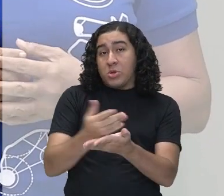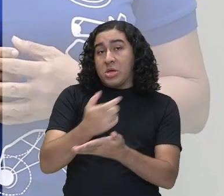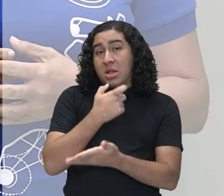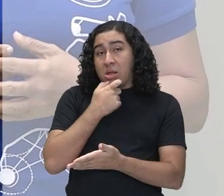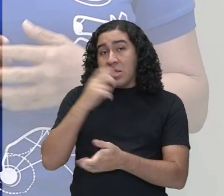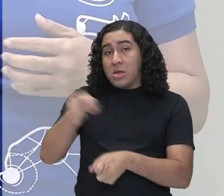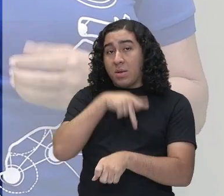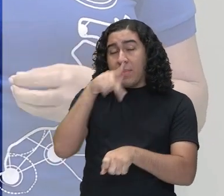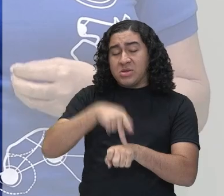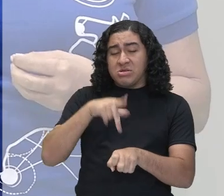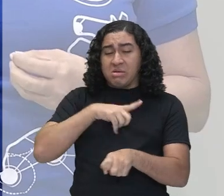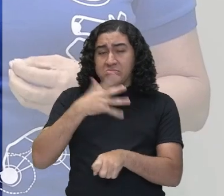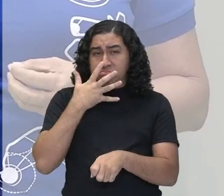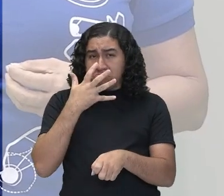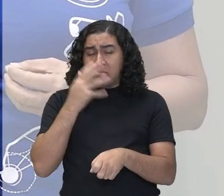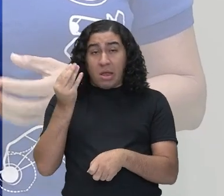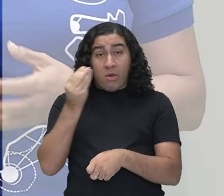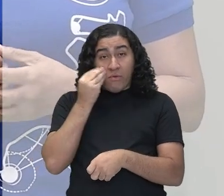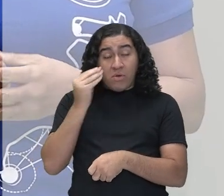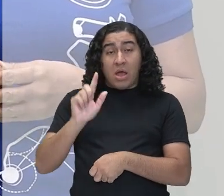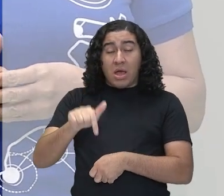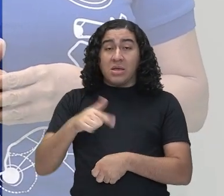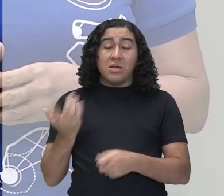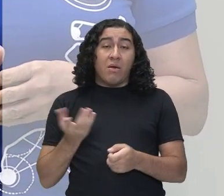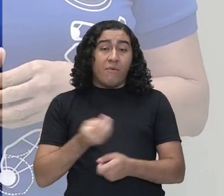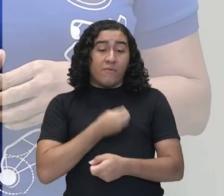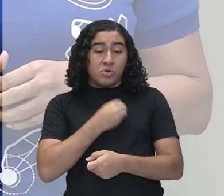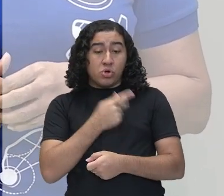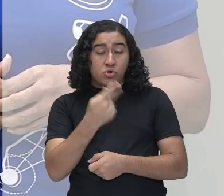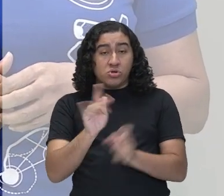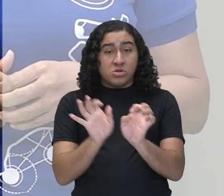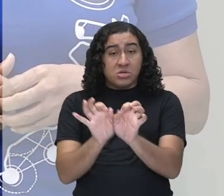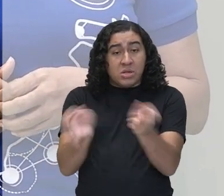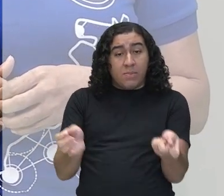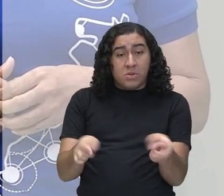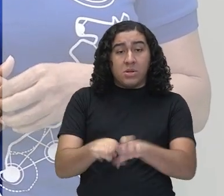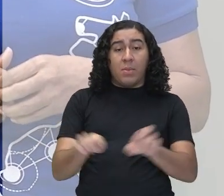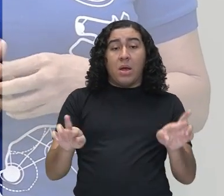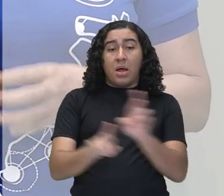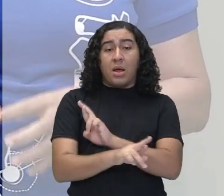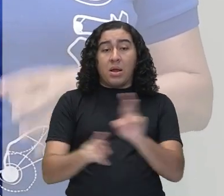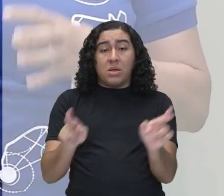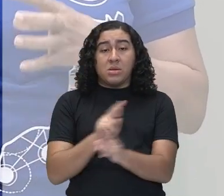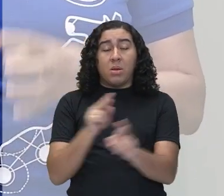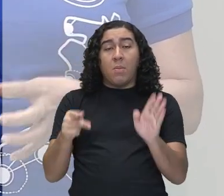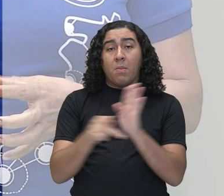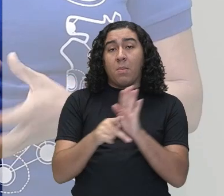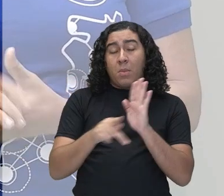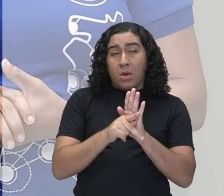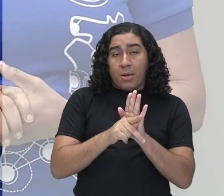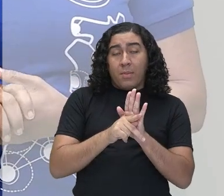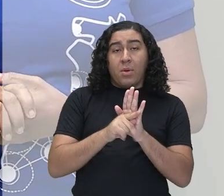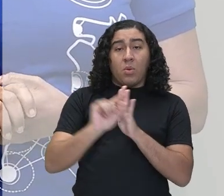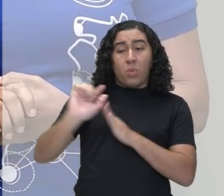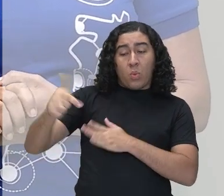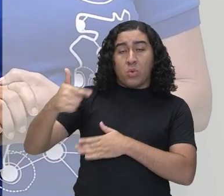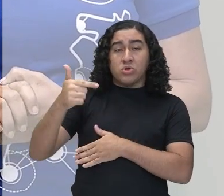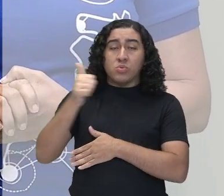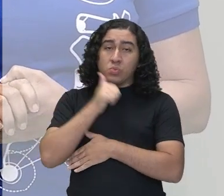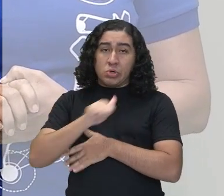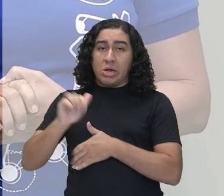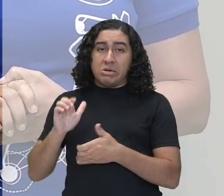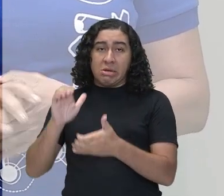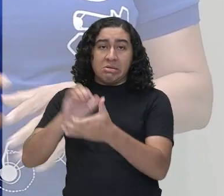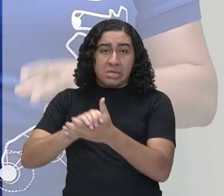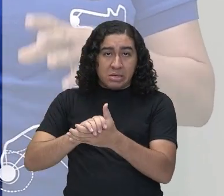seu estilo de vida boêmio e relações amorosas extraconjugais.